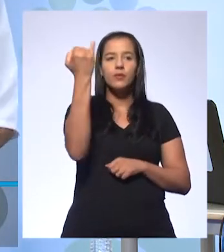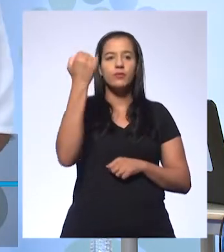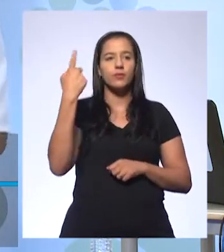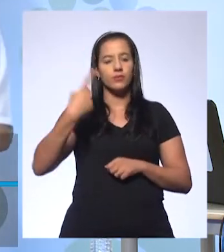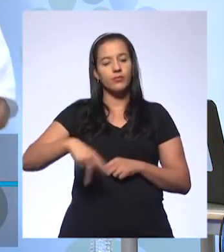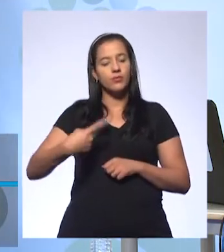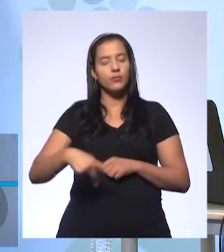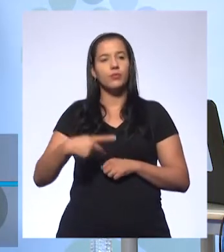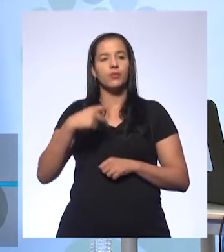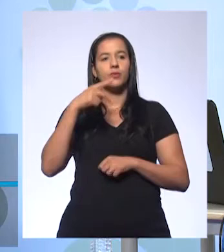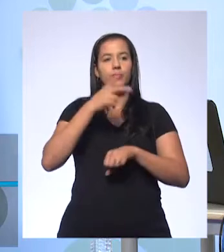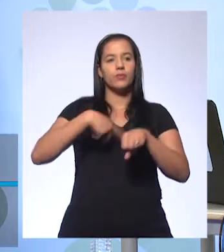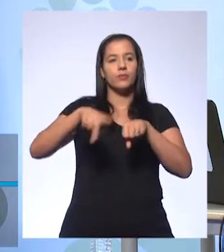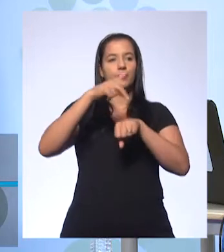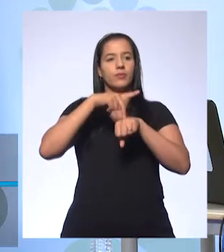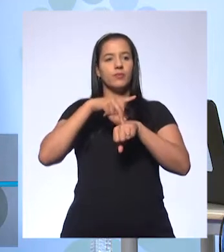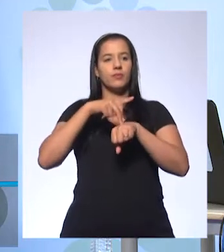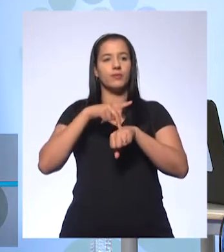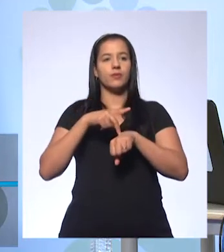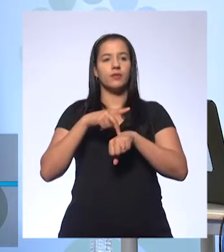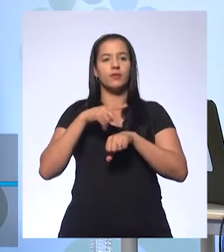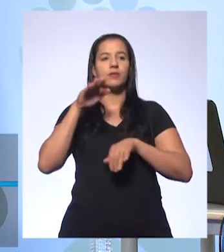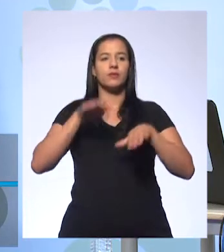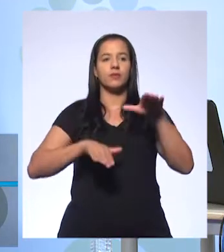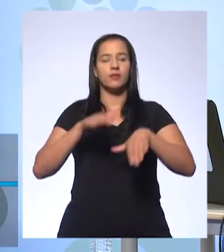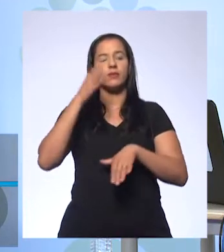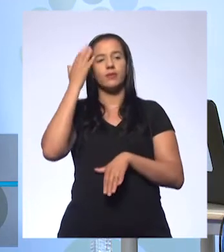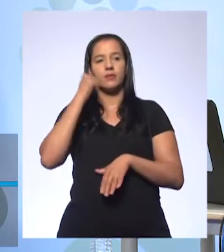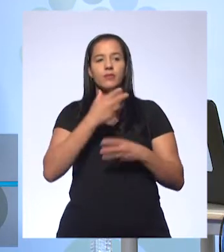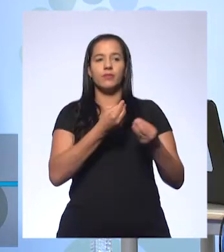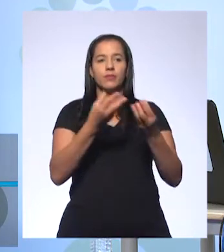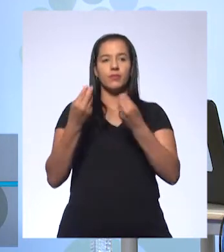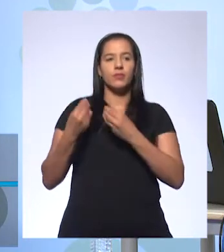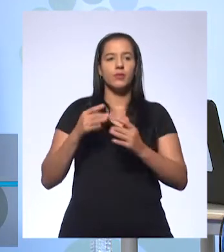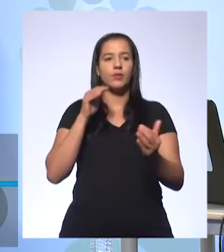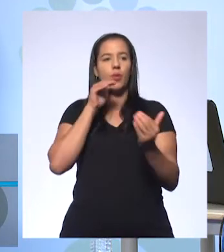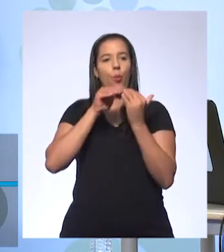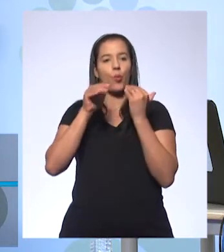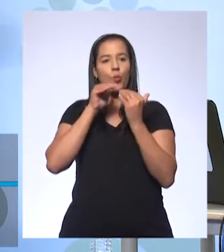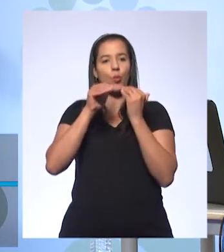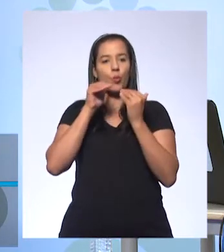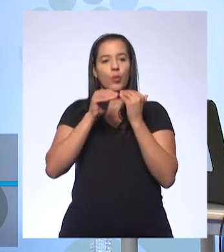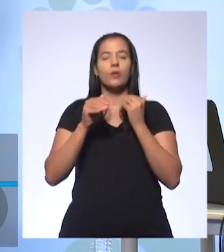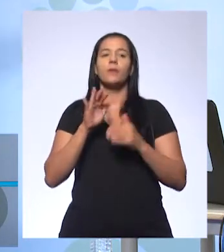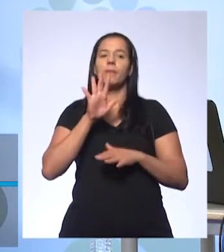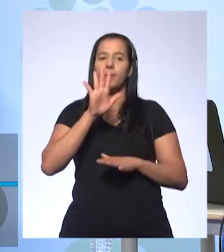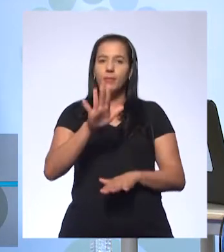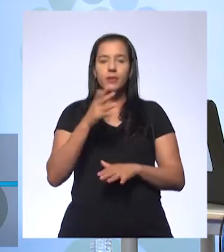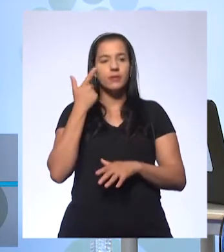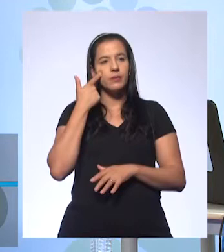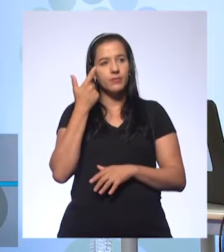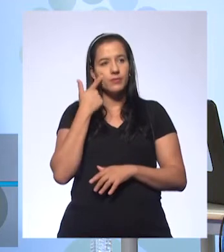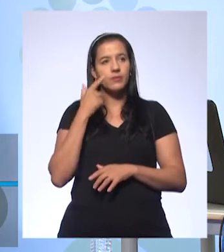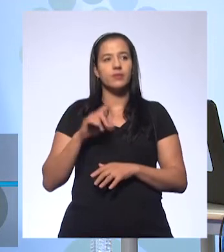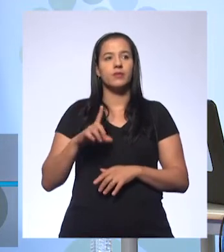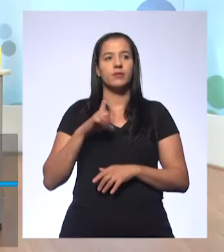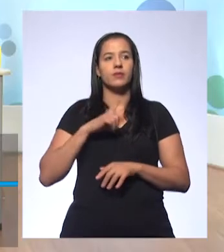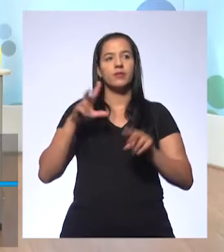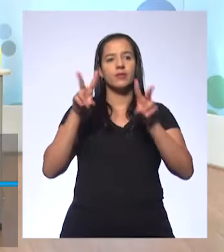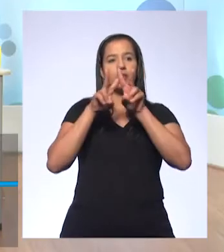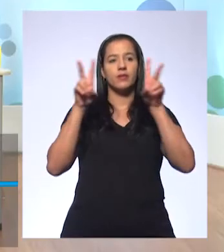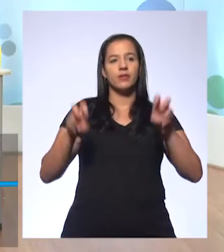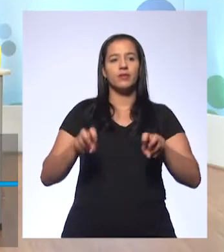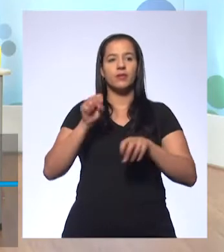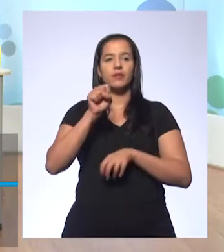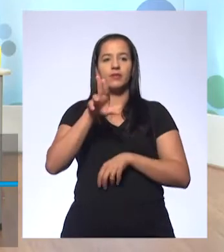país, mas isso é uma impressão, né? Eu sei que tem muita gente aí que não concorda comigo, mas eu tenho essa leve impressão. Eu acho até que o tema da aula poderia